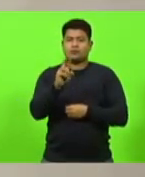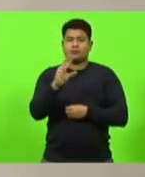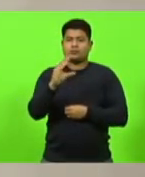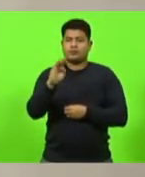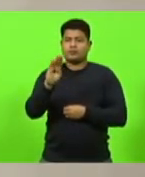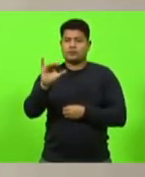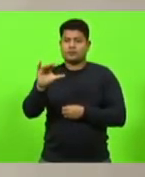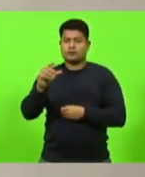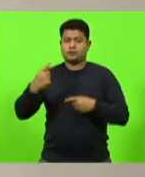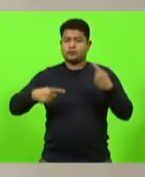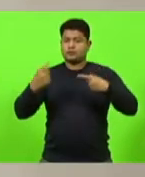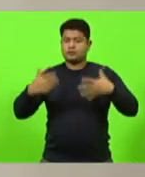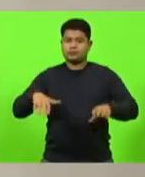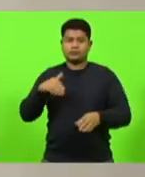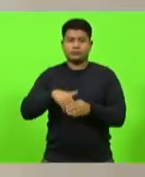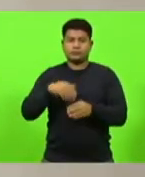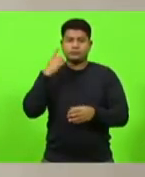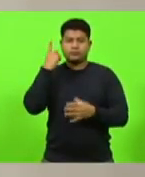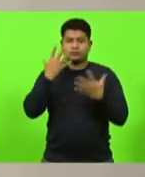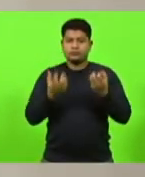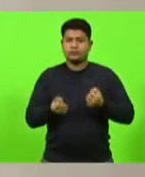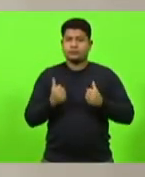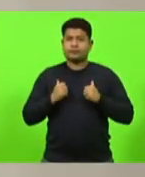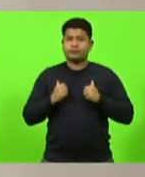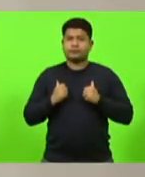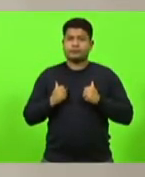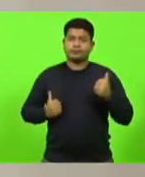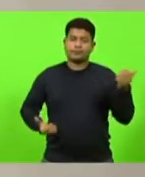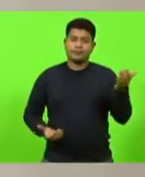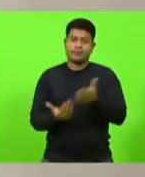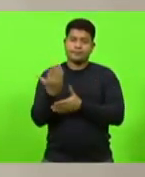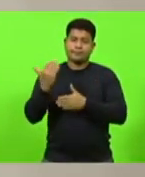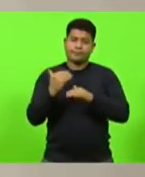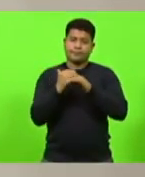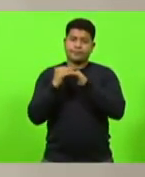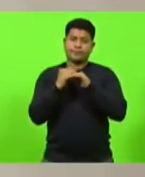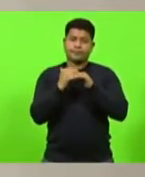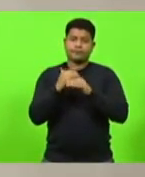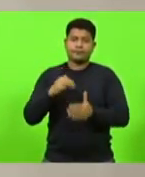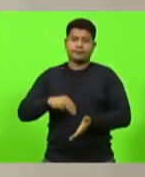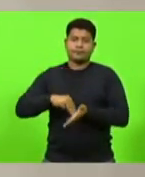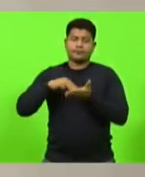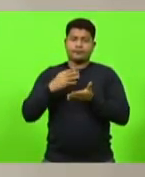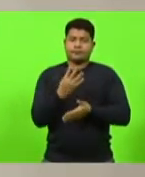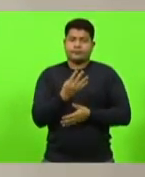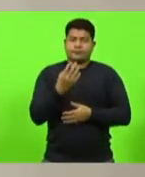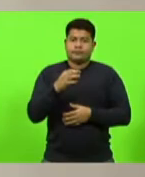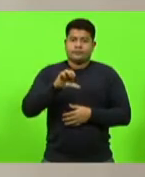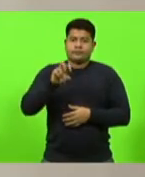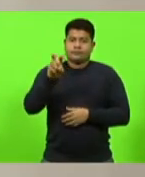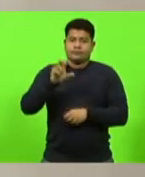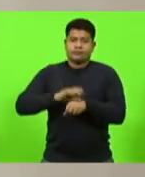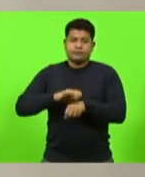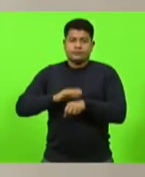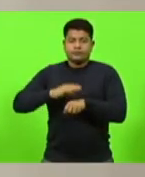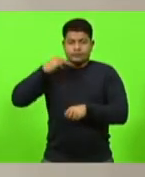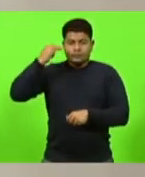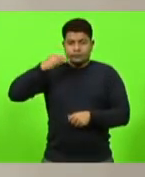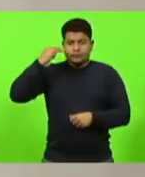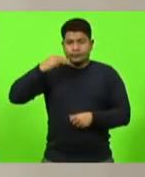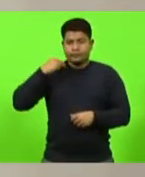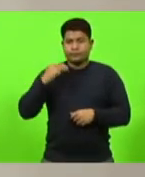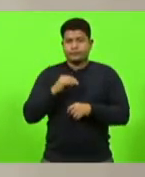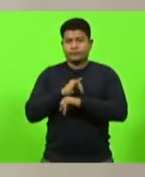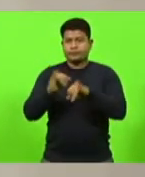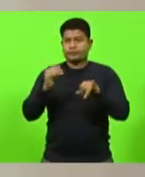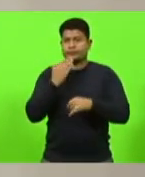discutir, em votação, deputados que aprovam, permaneçam como se encontram. Aprovado por unanimidade, moção 495, autor deputado Márcio Machado, manifestando apelo